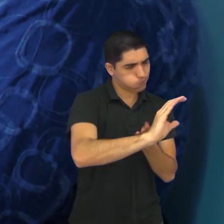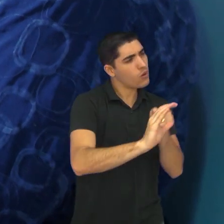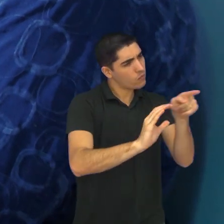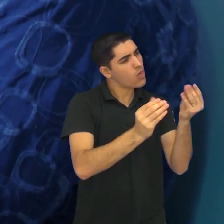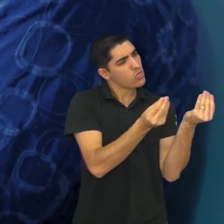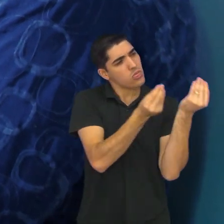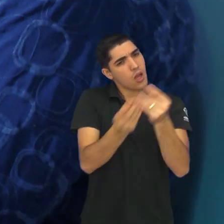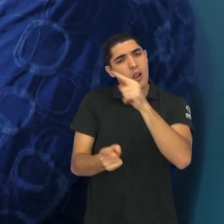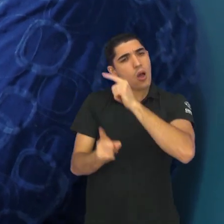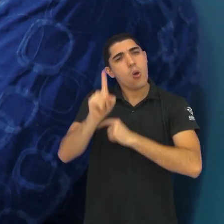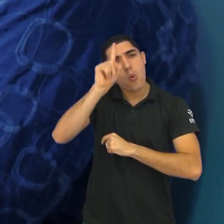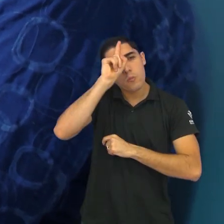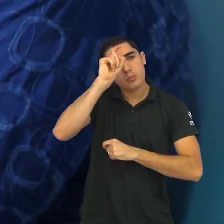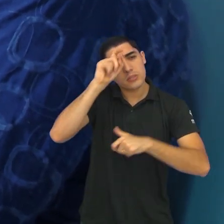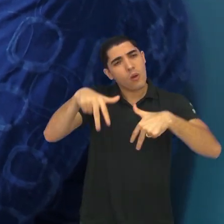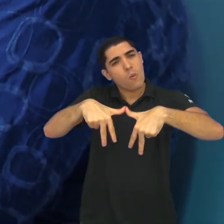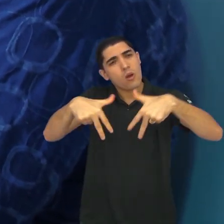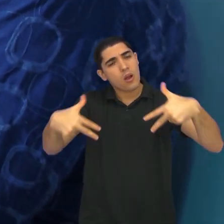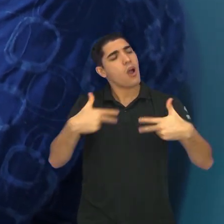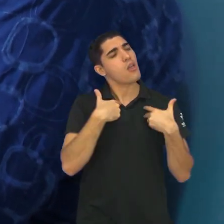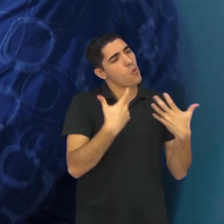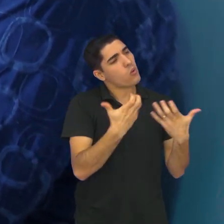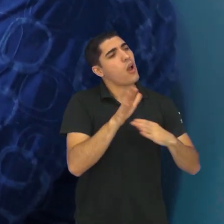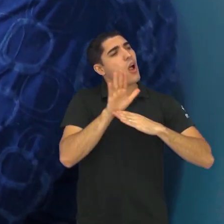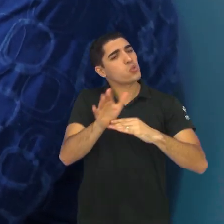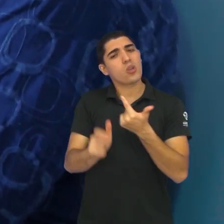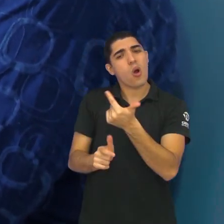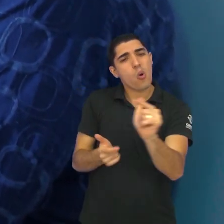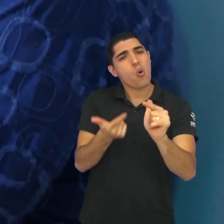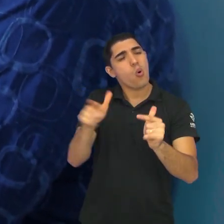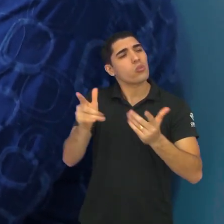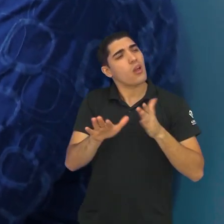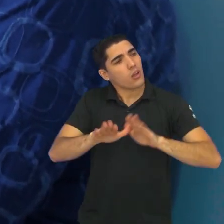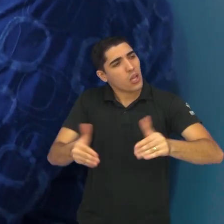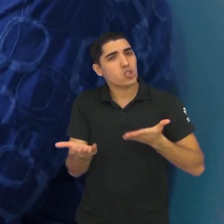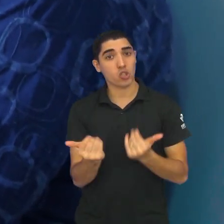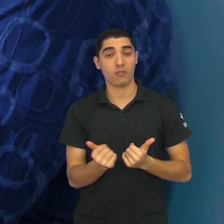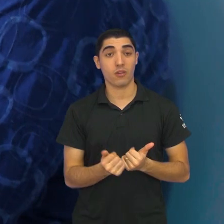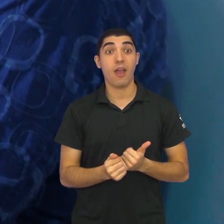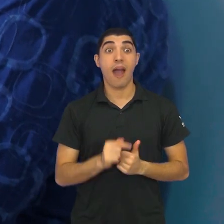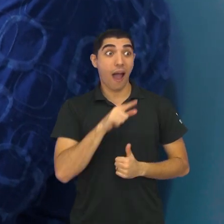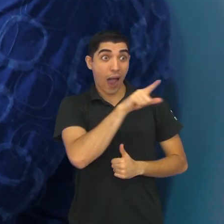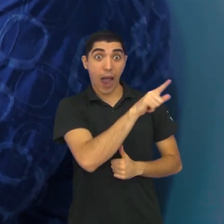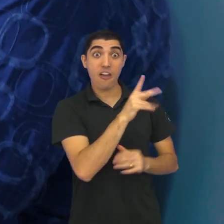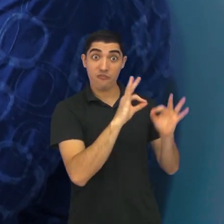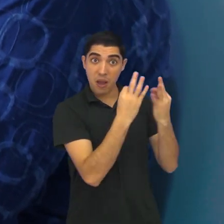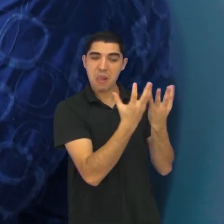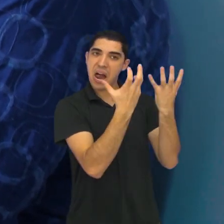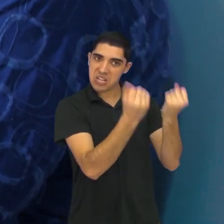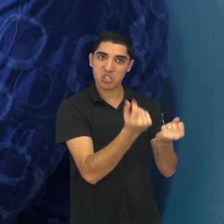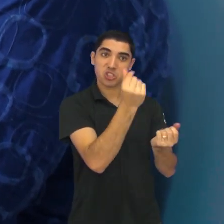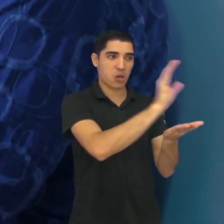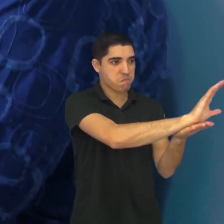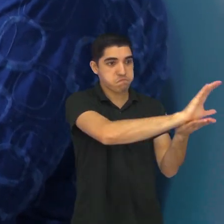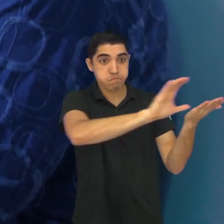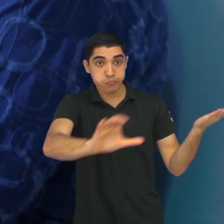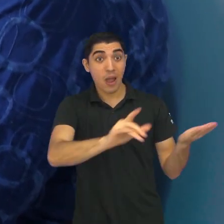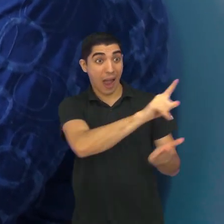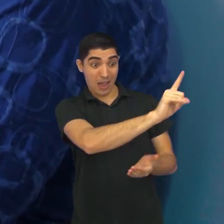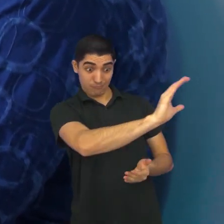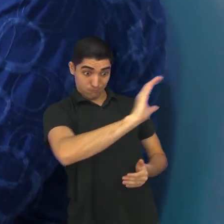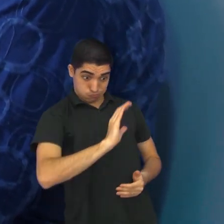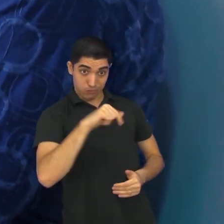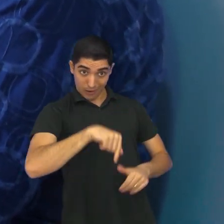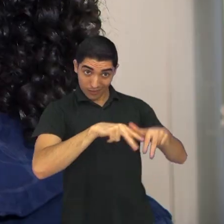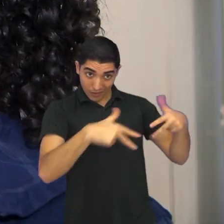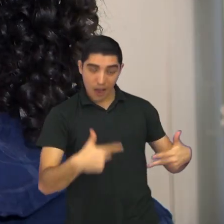para o GAC, porque ela queria deixar, né, ajudar todos os outros que estavam chegando. E foi com esse recurso que a gente